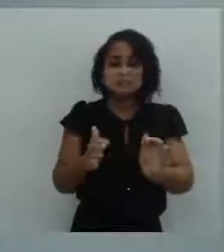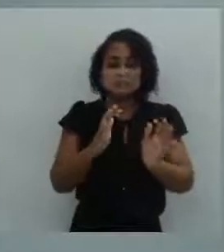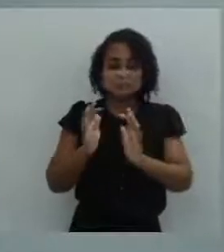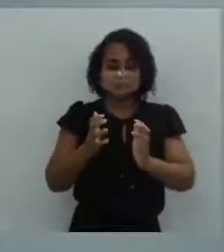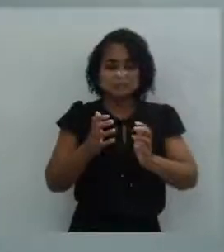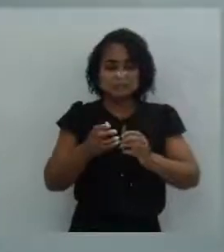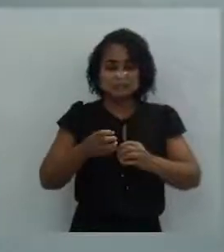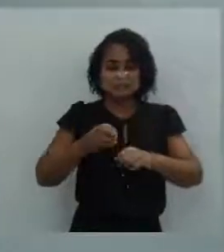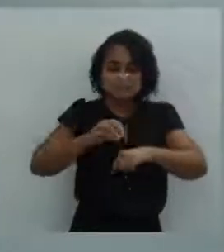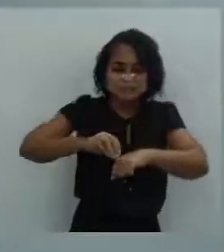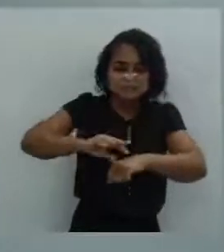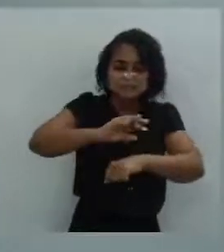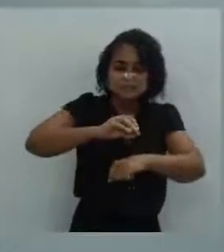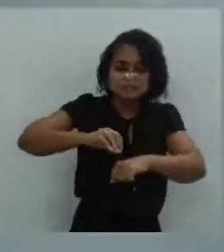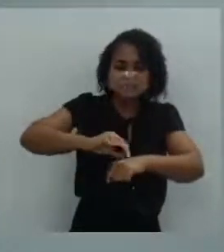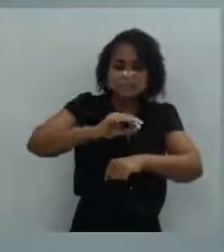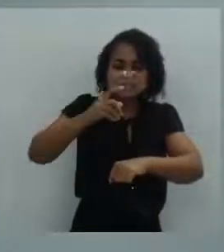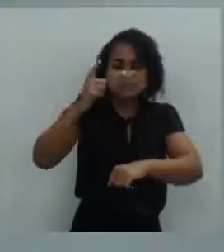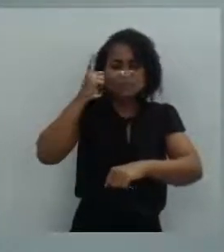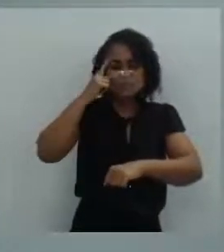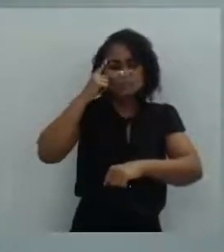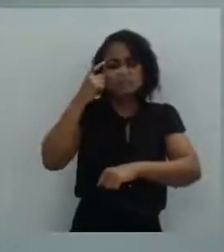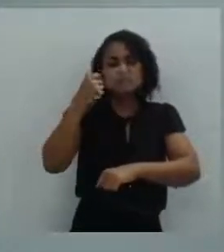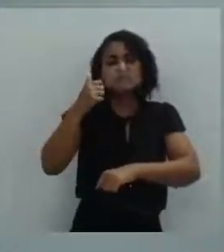que acham e não se preocupam em